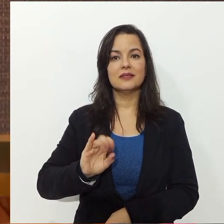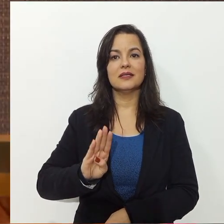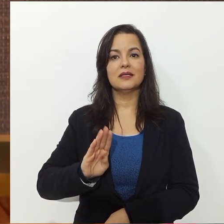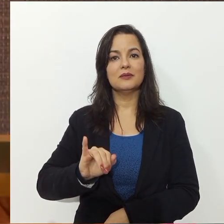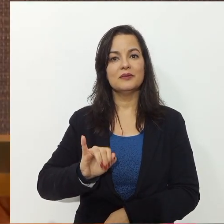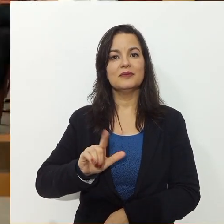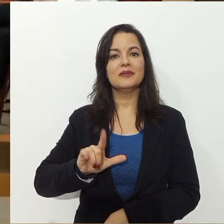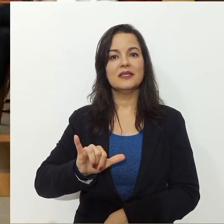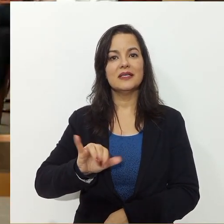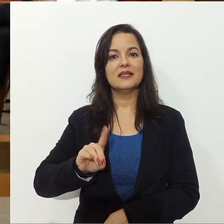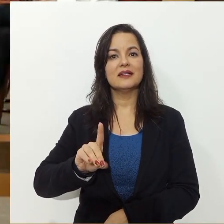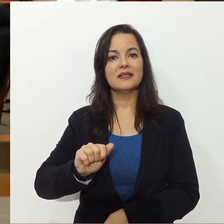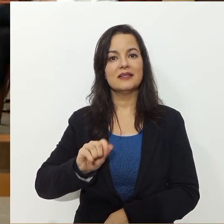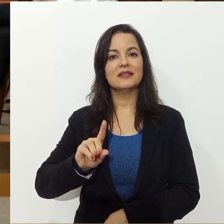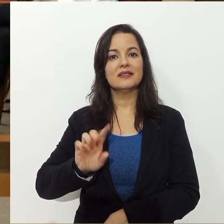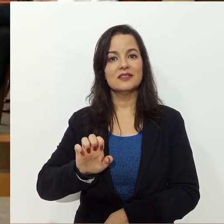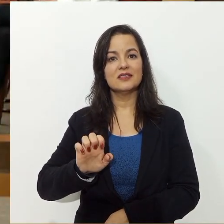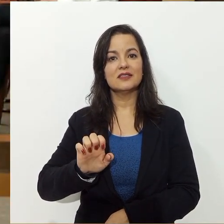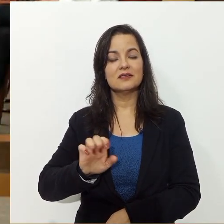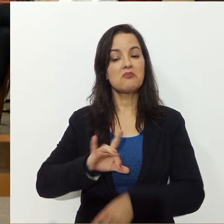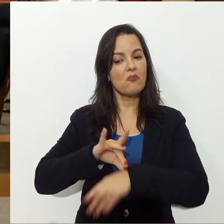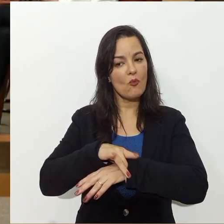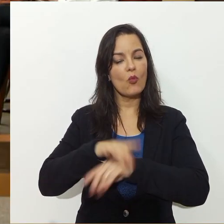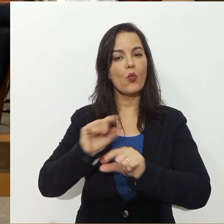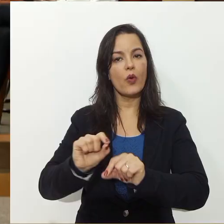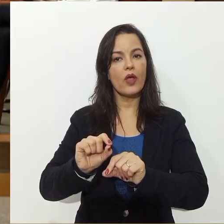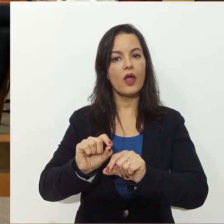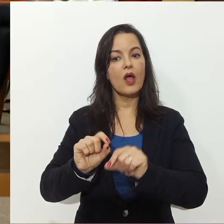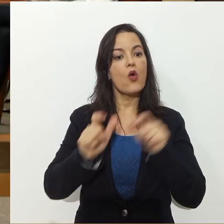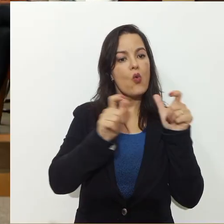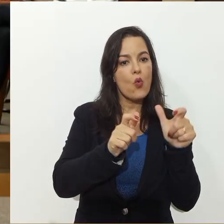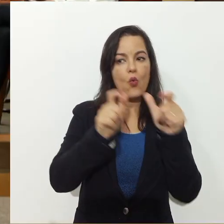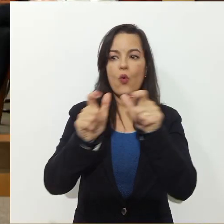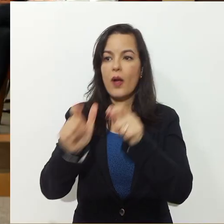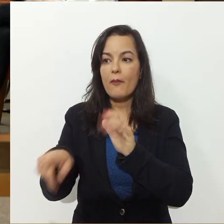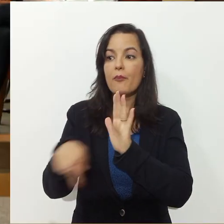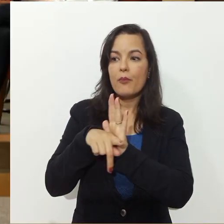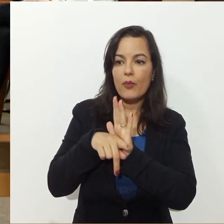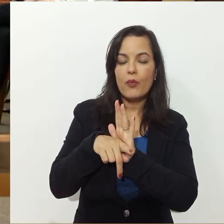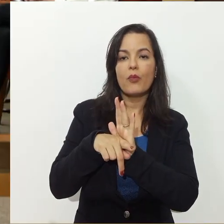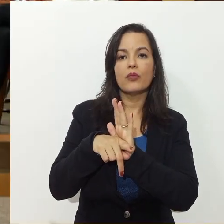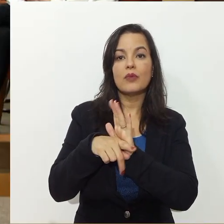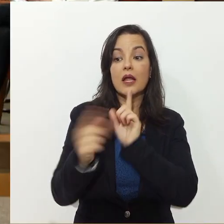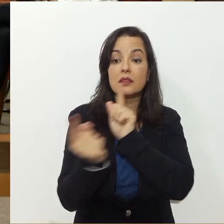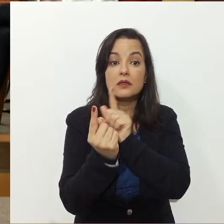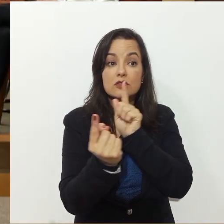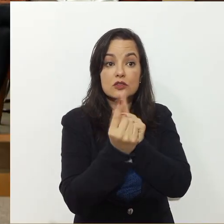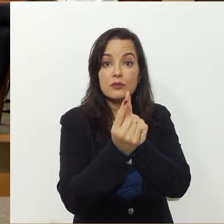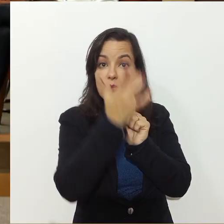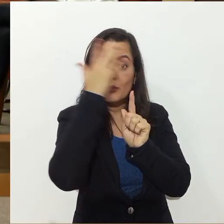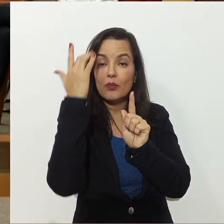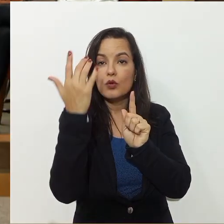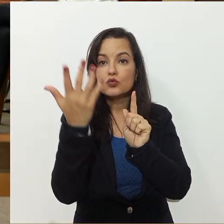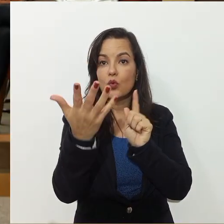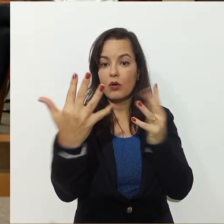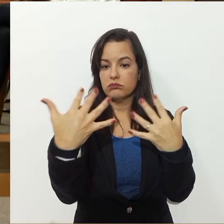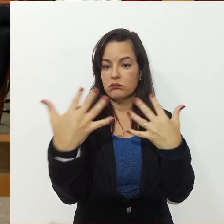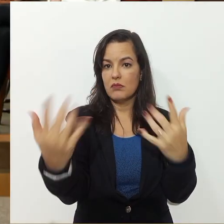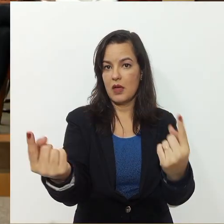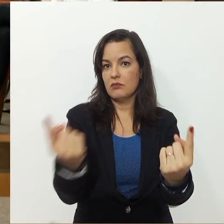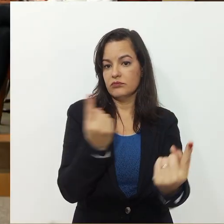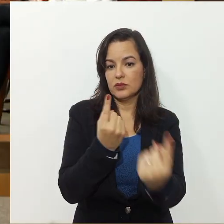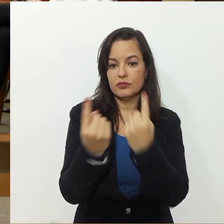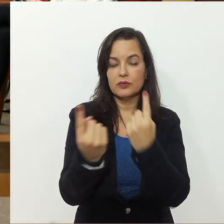garante que nos ambientes onde a pessoa tem que ter os atendimentos, né? Principalmente atendimento ao público ali, como